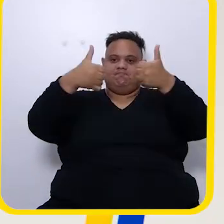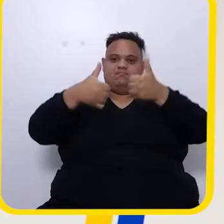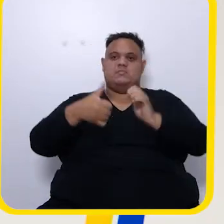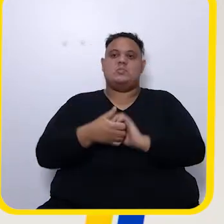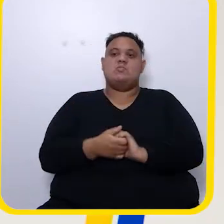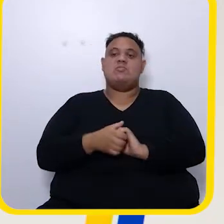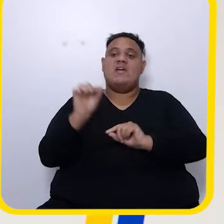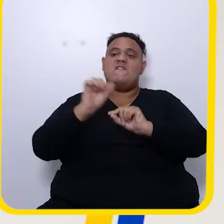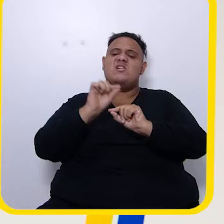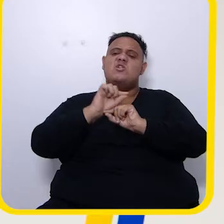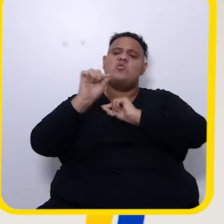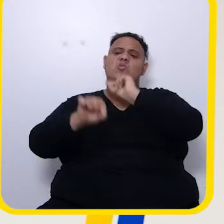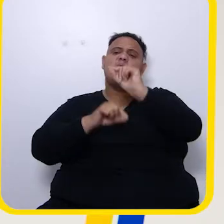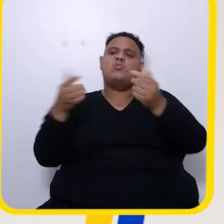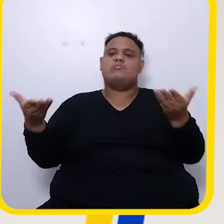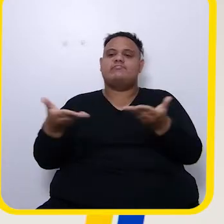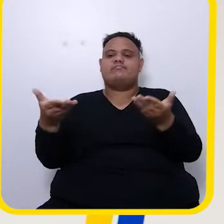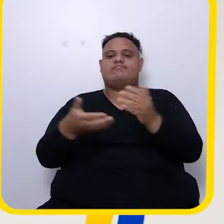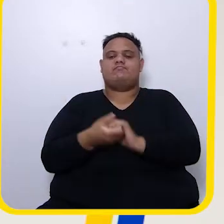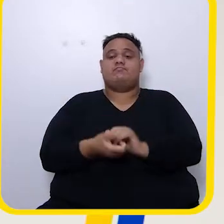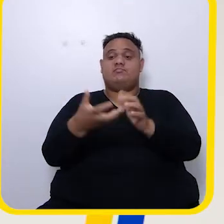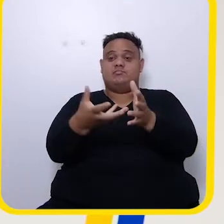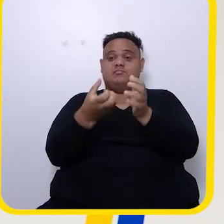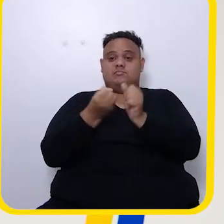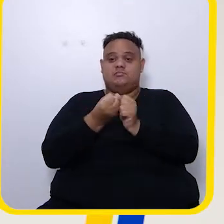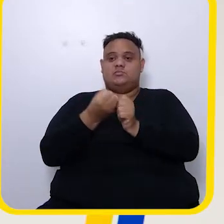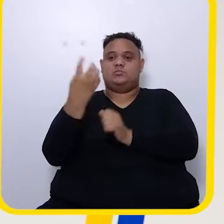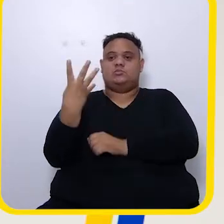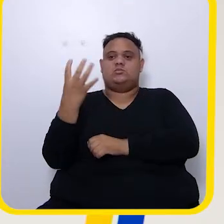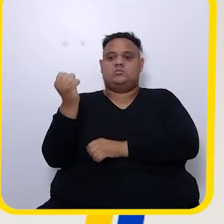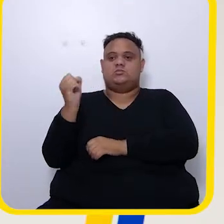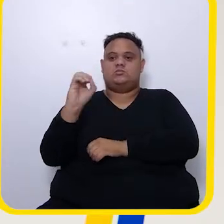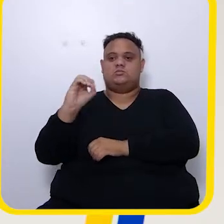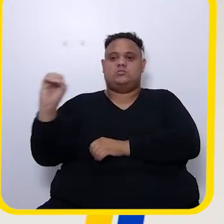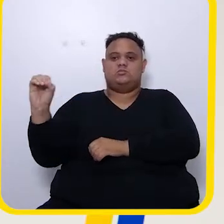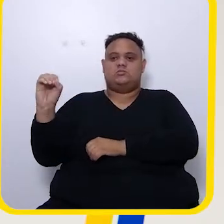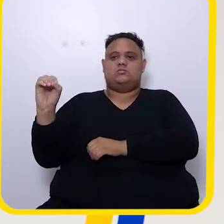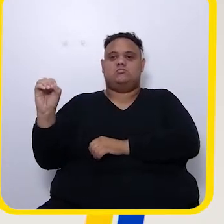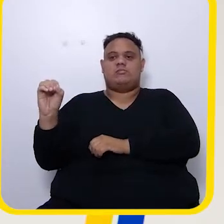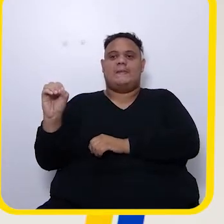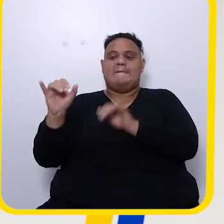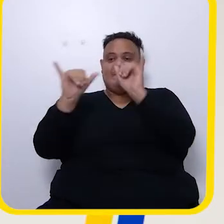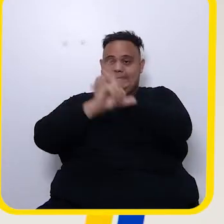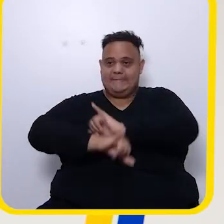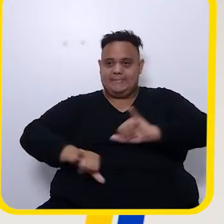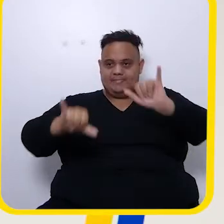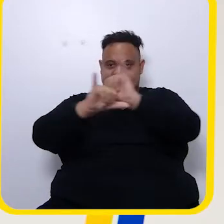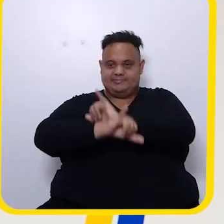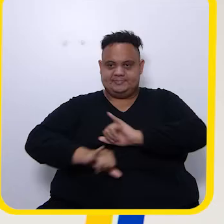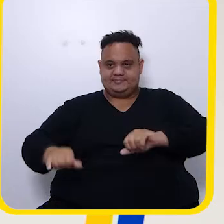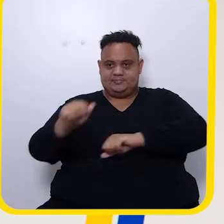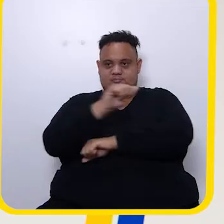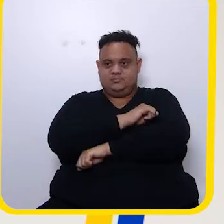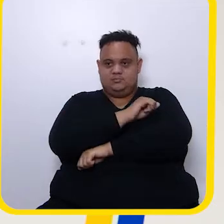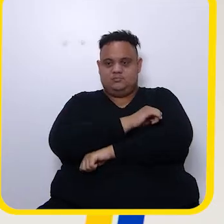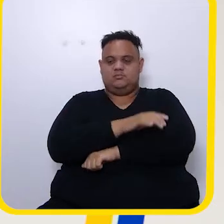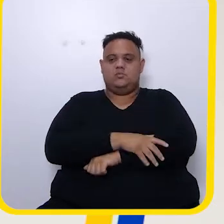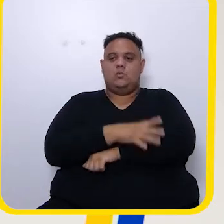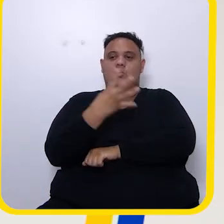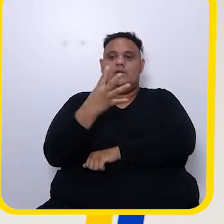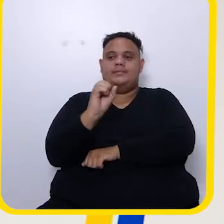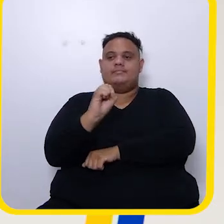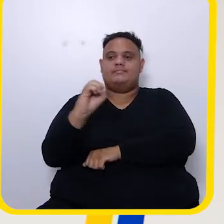que é que eu vou fazer agora? Pegar os 4.800 panfletos e distribuir para esses alunos. Ou seja,